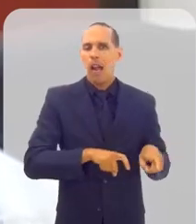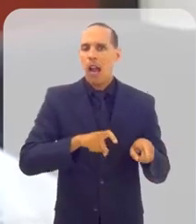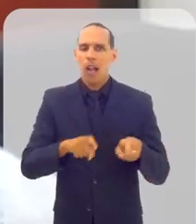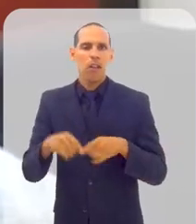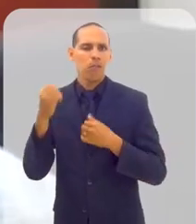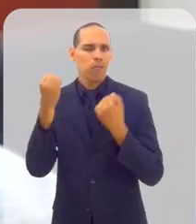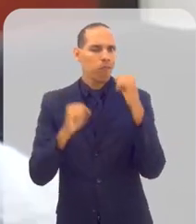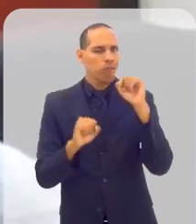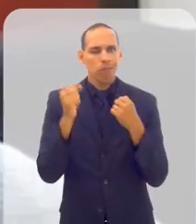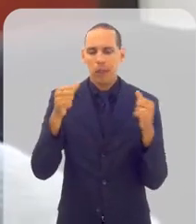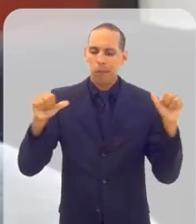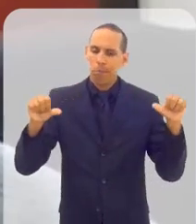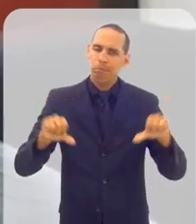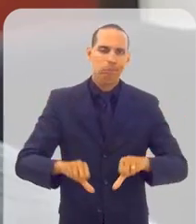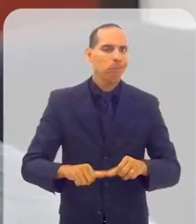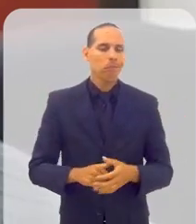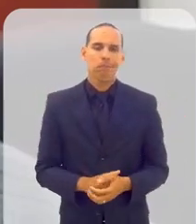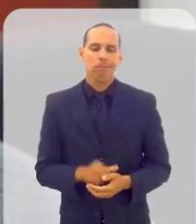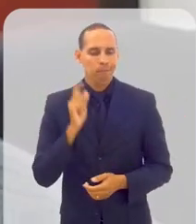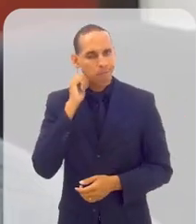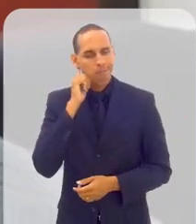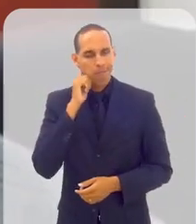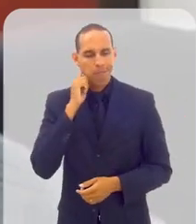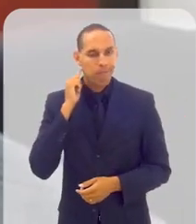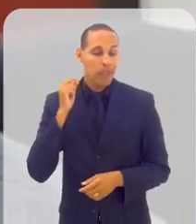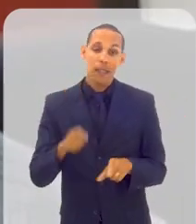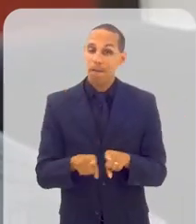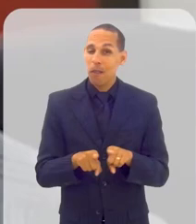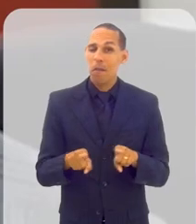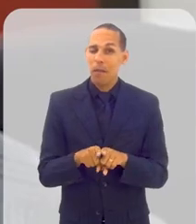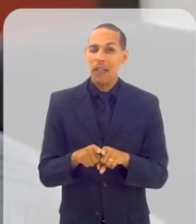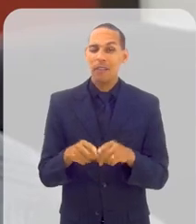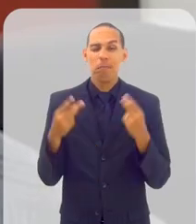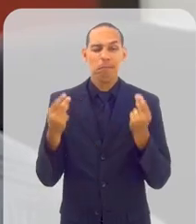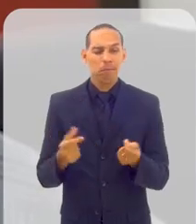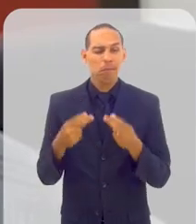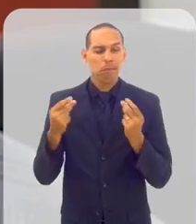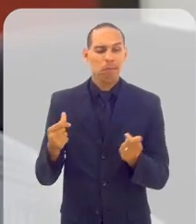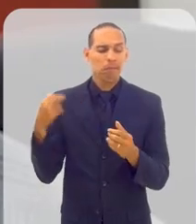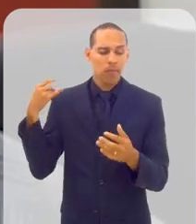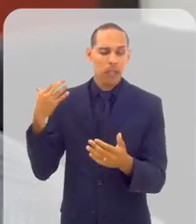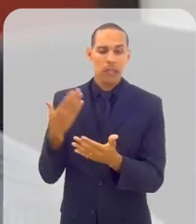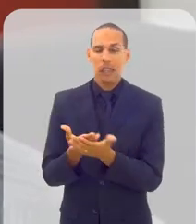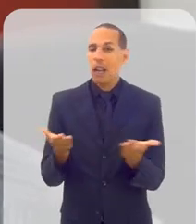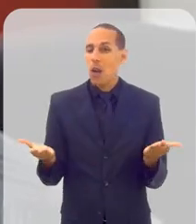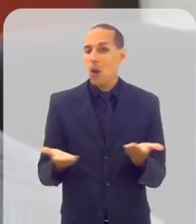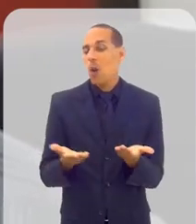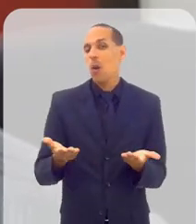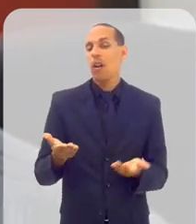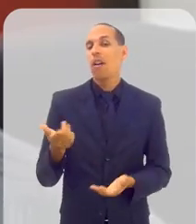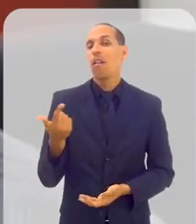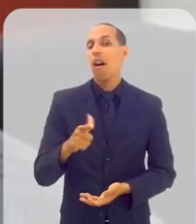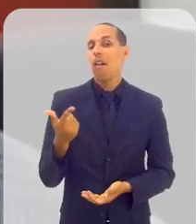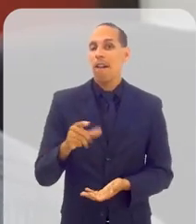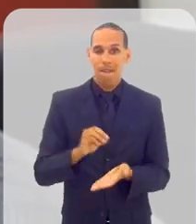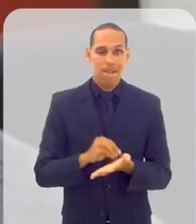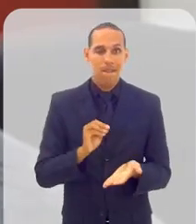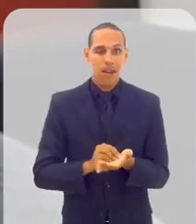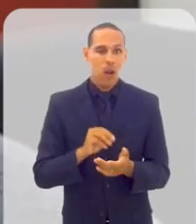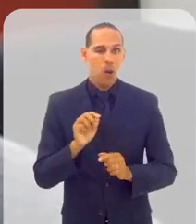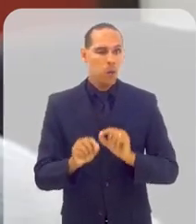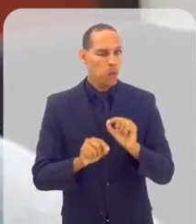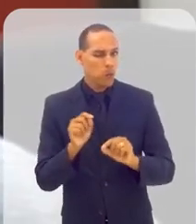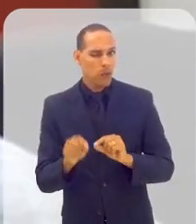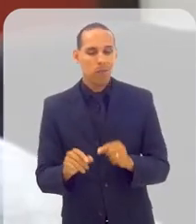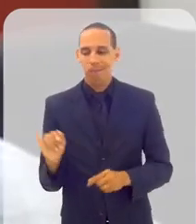agrícola ou industrial. E também, por muito tempo até hoje, nós não temos